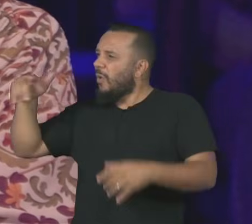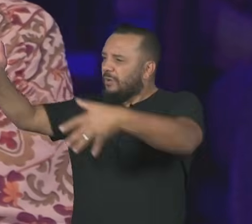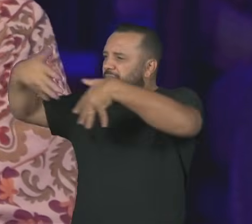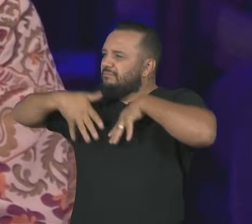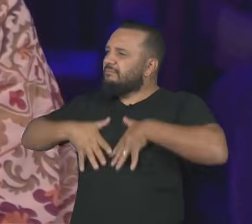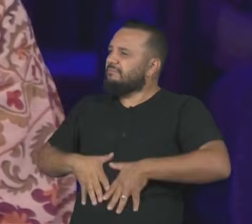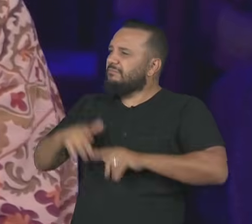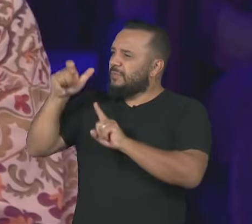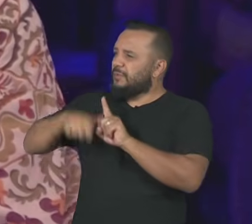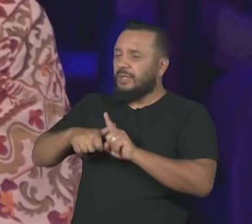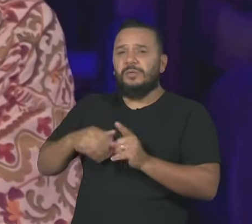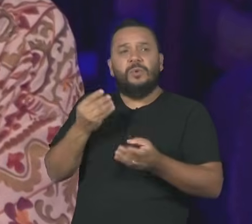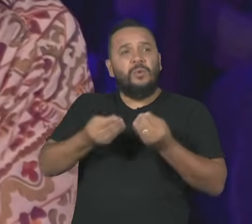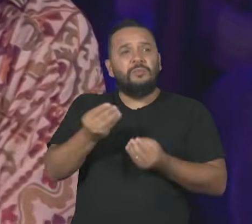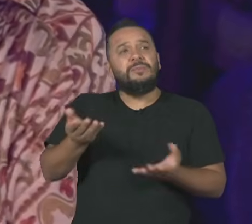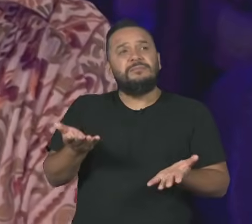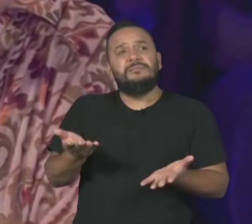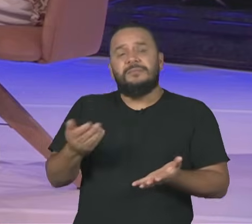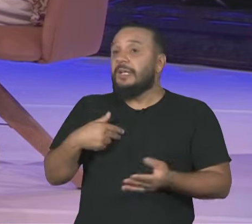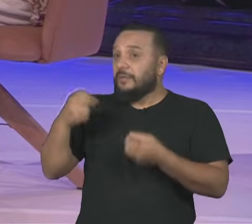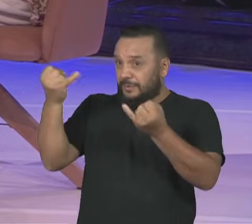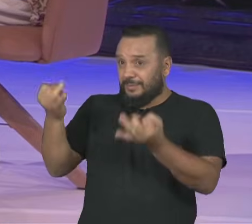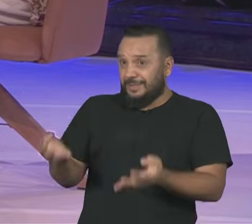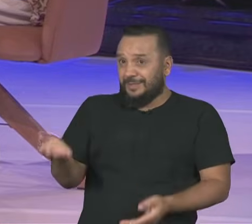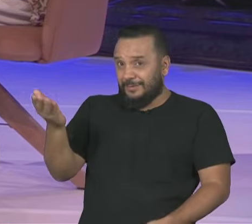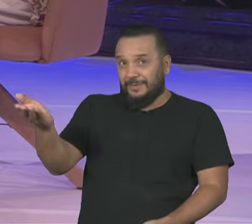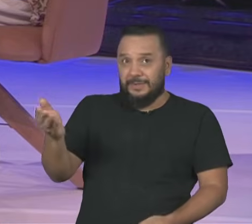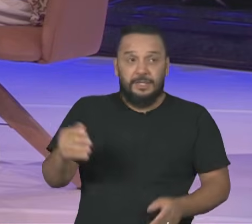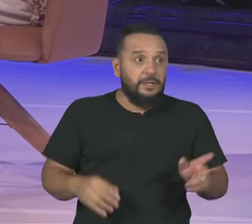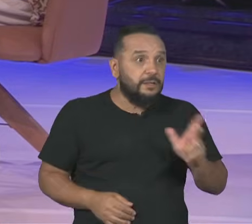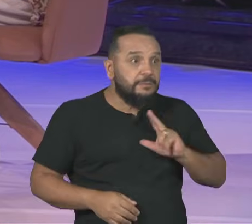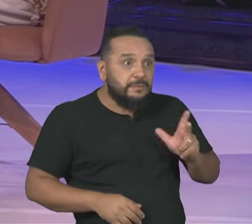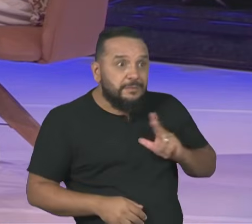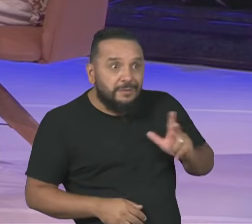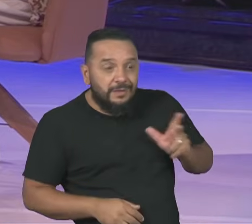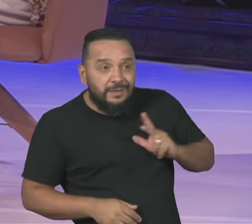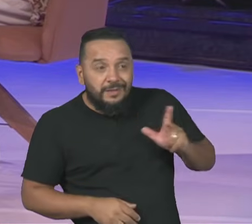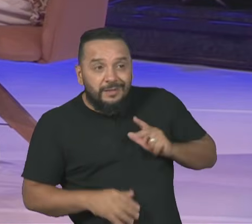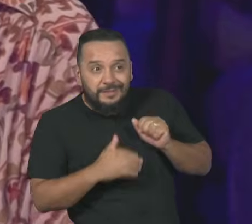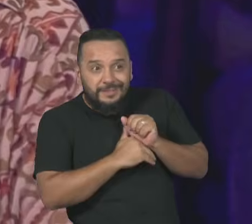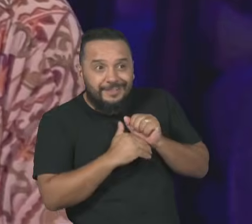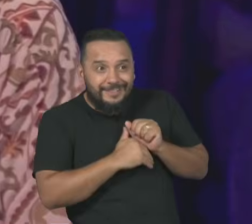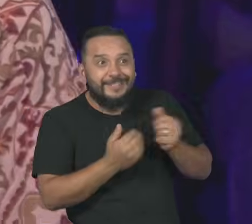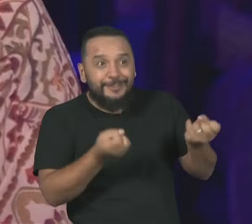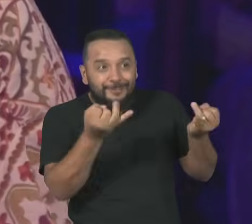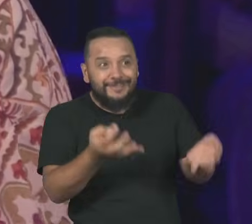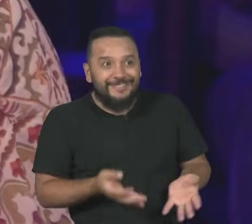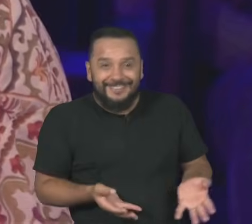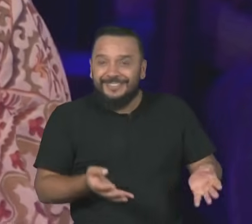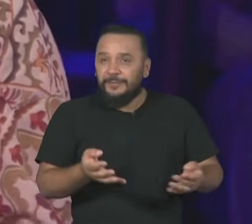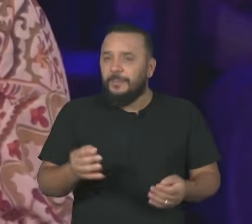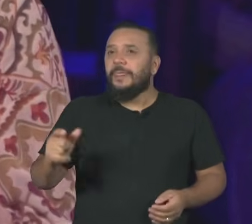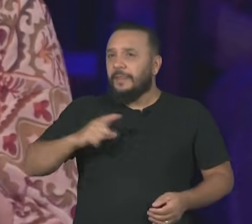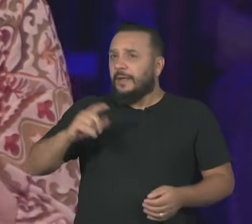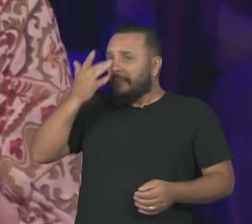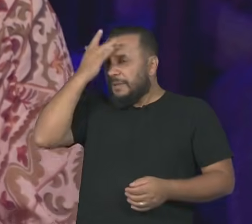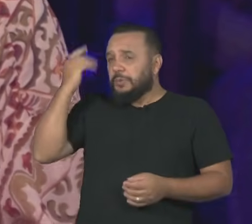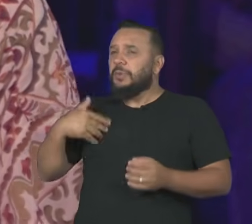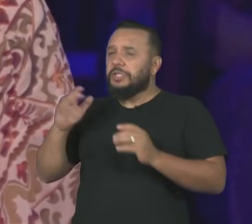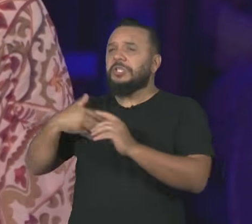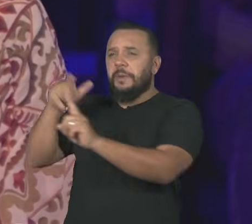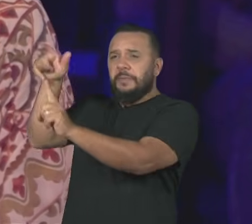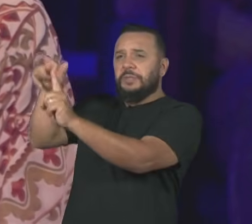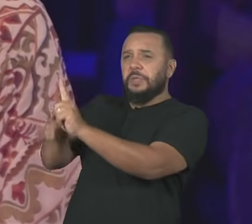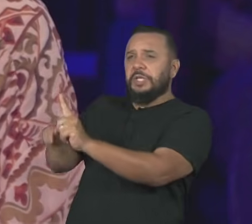uma coisa para vocês. Só entre a gente aqui, ó. Porque tem muita gente que diz, fico tomado